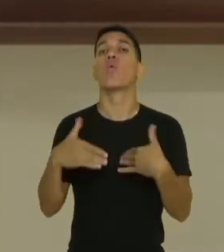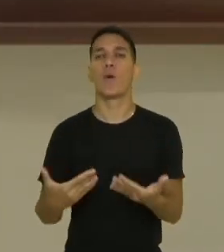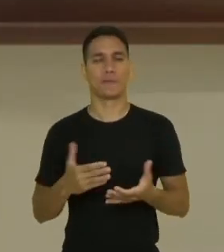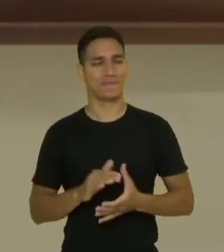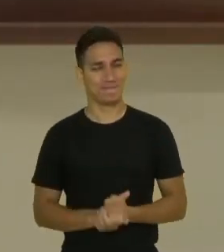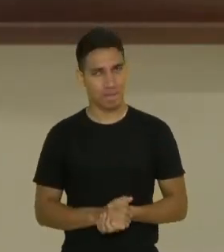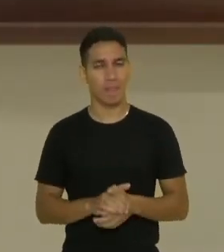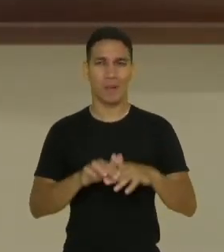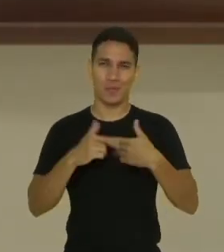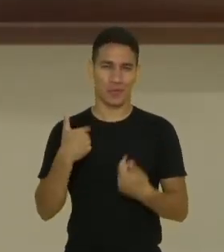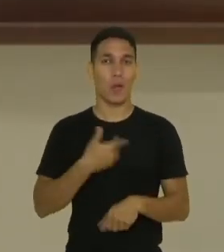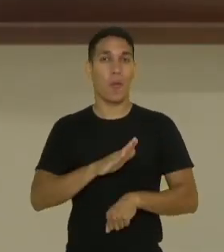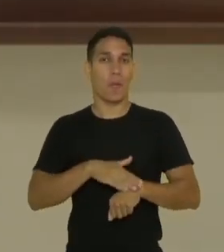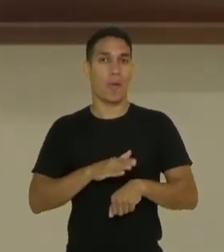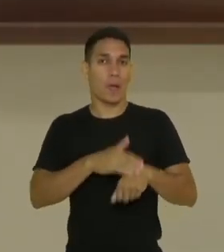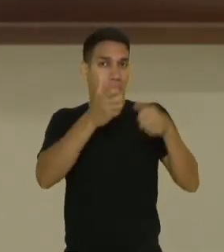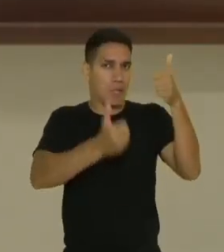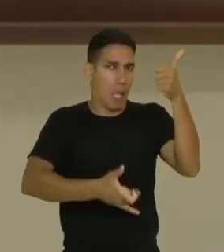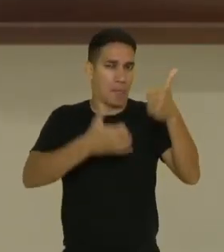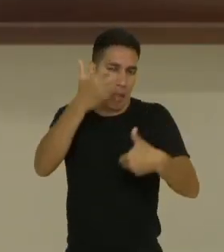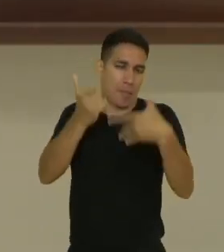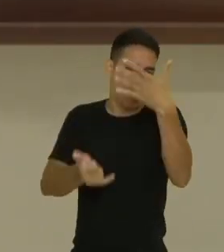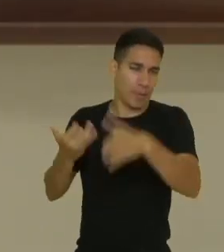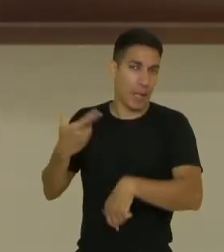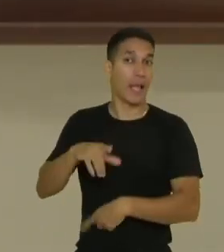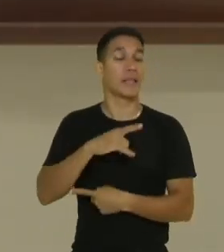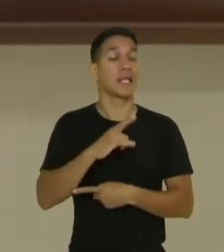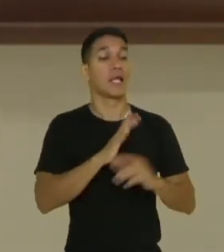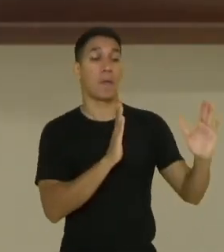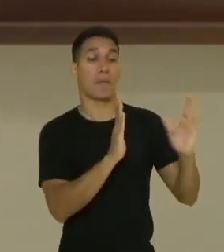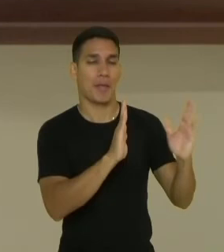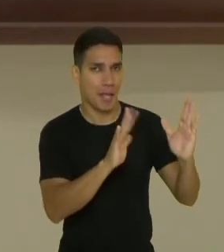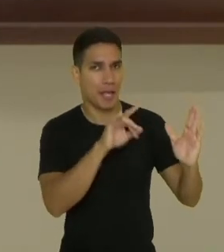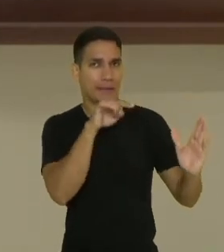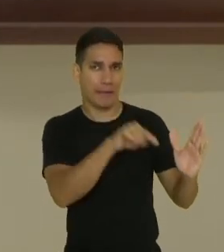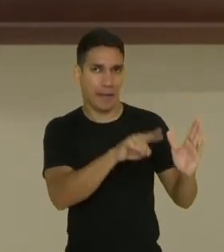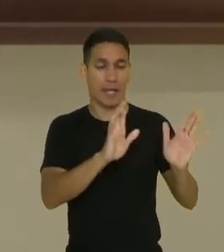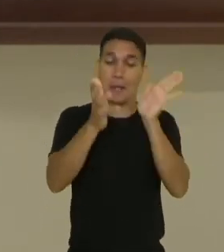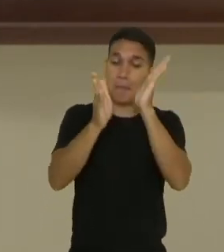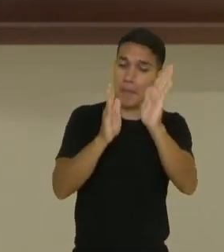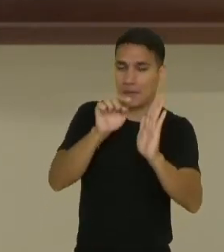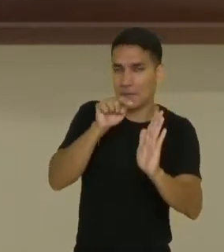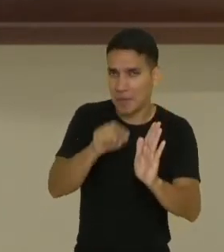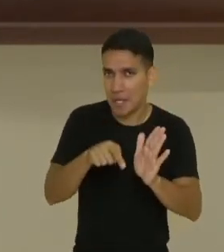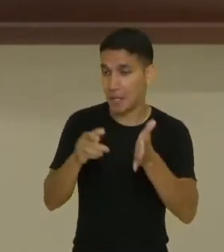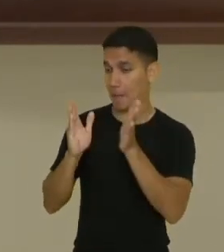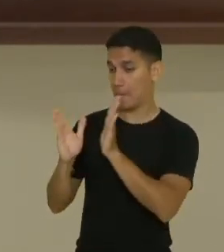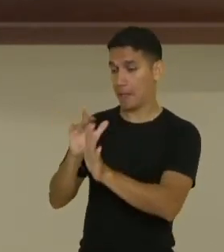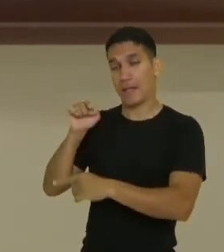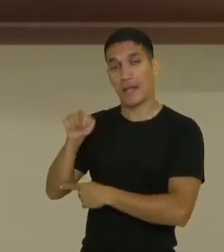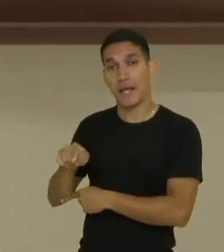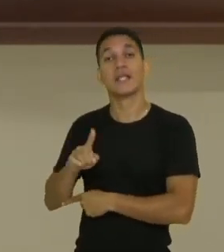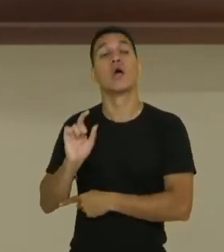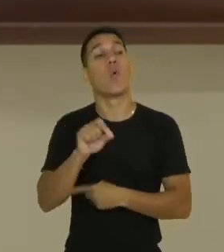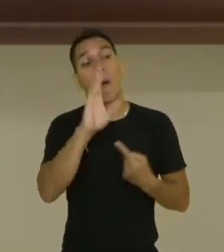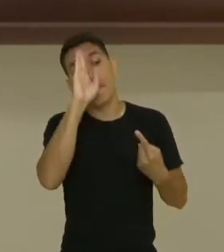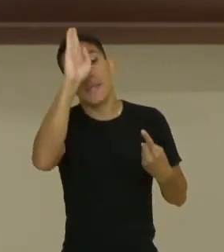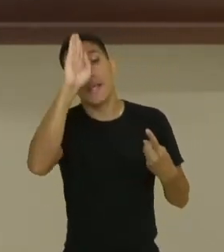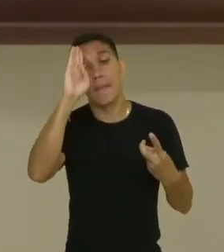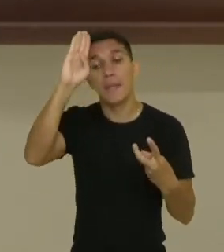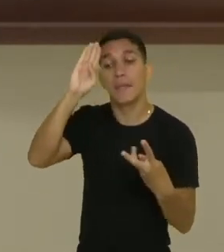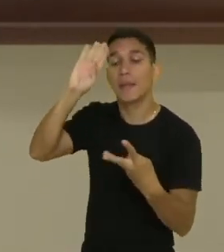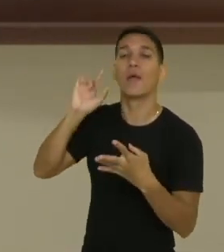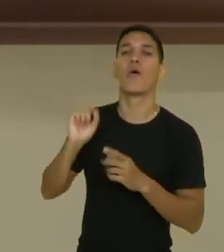eu fui apresentando para vocês, eu falei, né? Aqui está o período pré-socrático. A principal questão é o que é